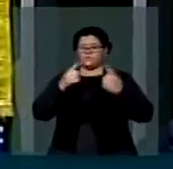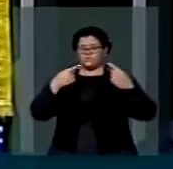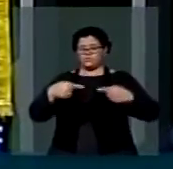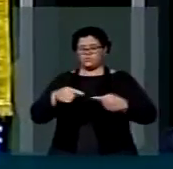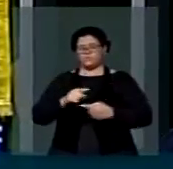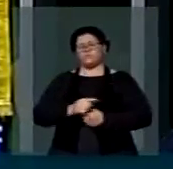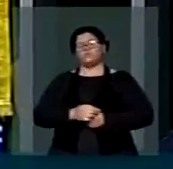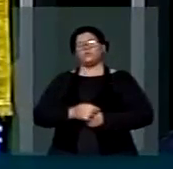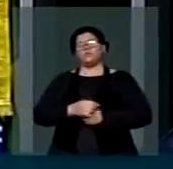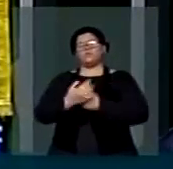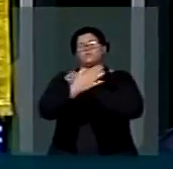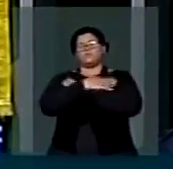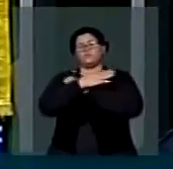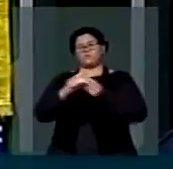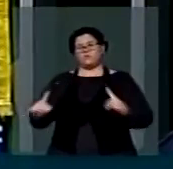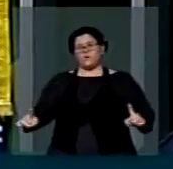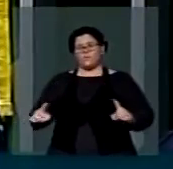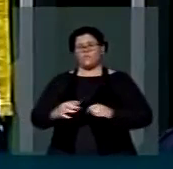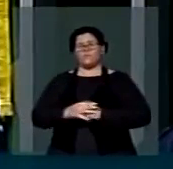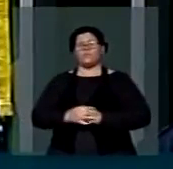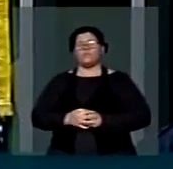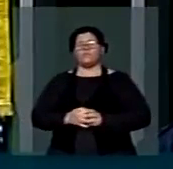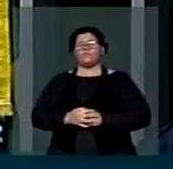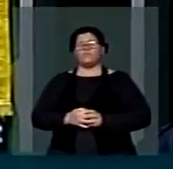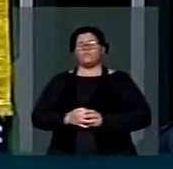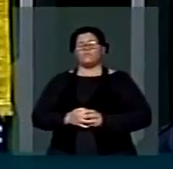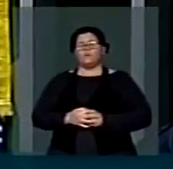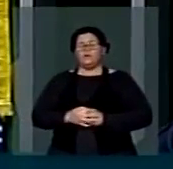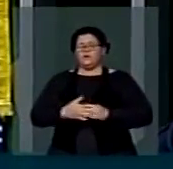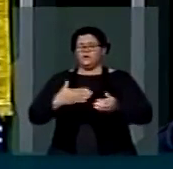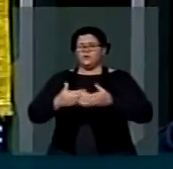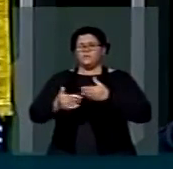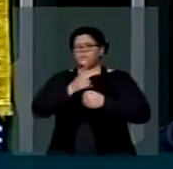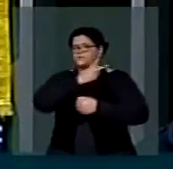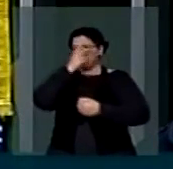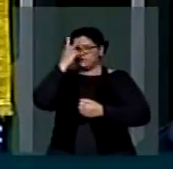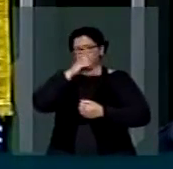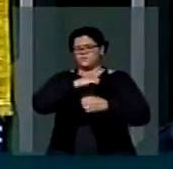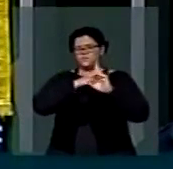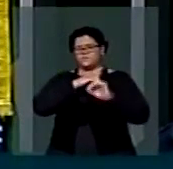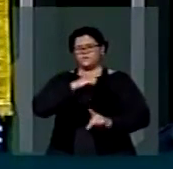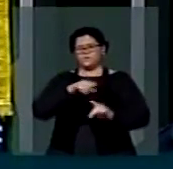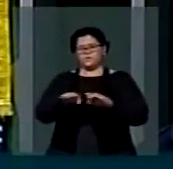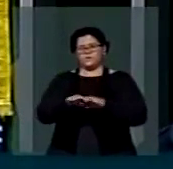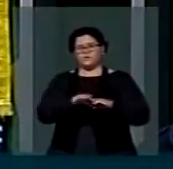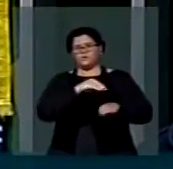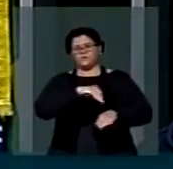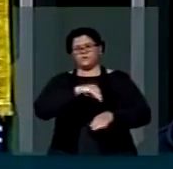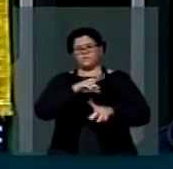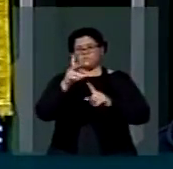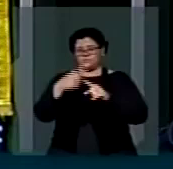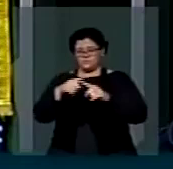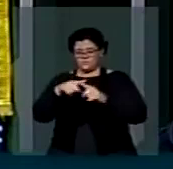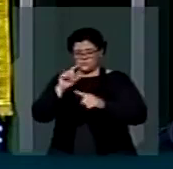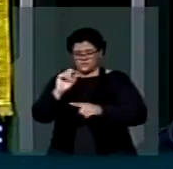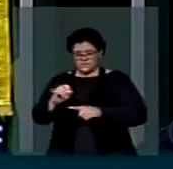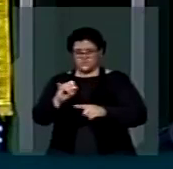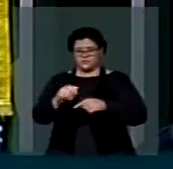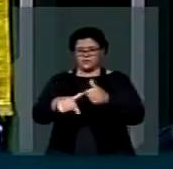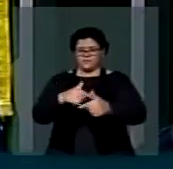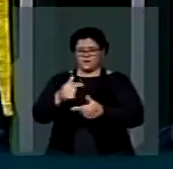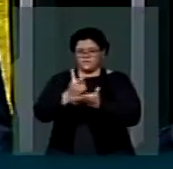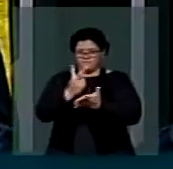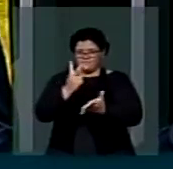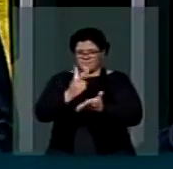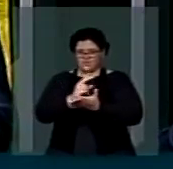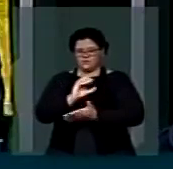desemprego. Toda pessoa, sem qualquer distinção, tem direito a igual remuneração por igual trabalho. Toda